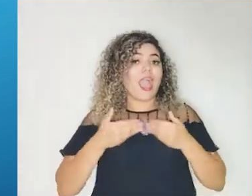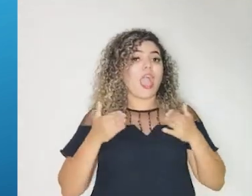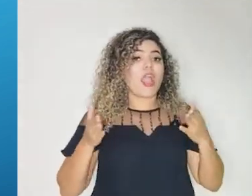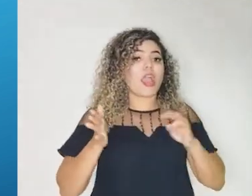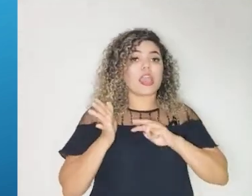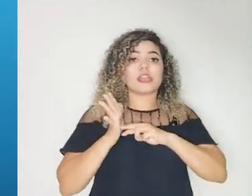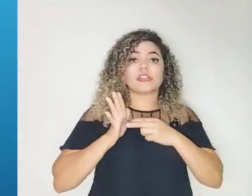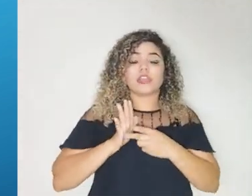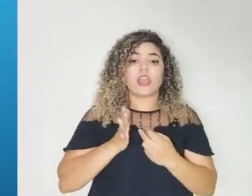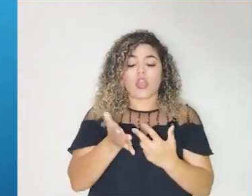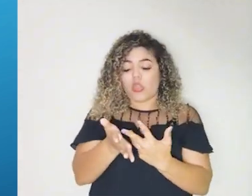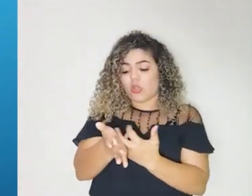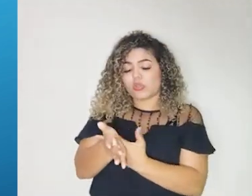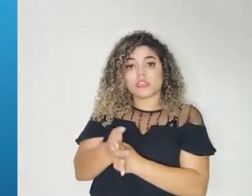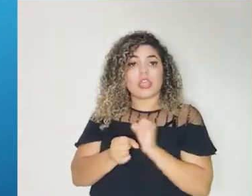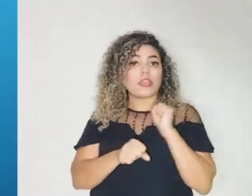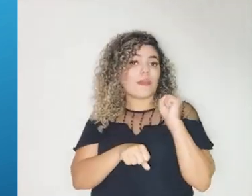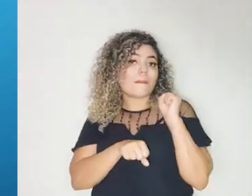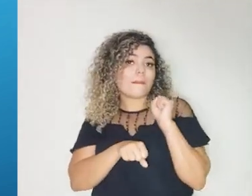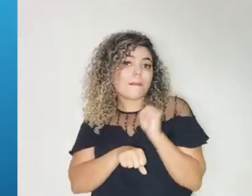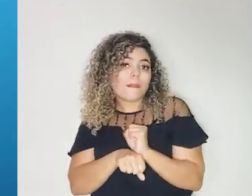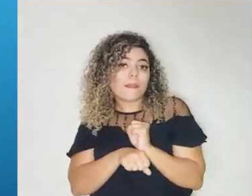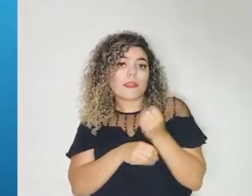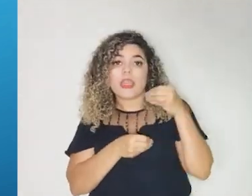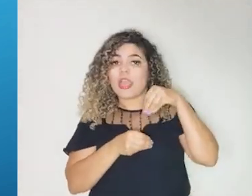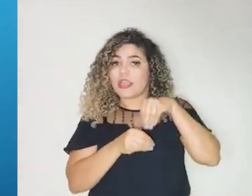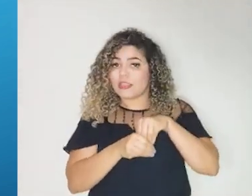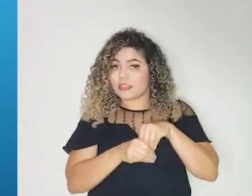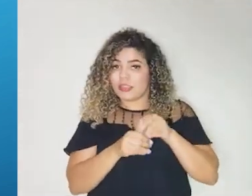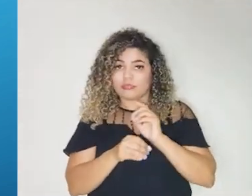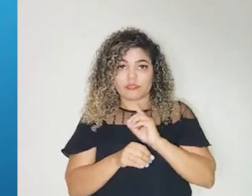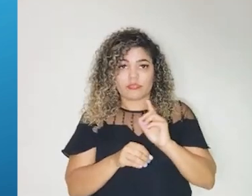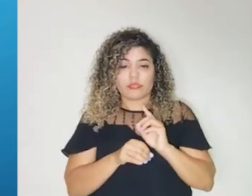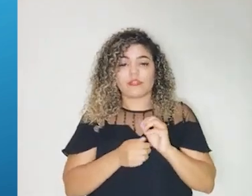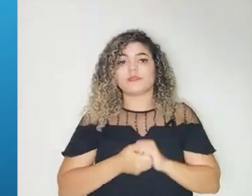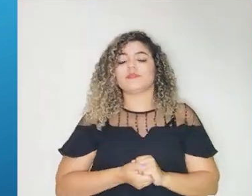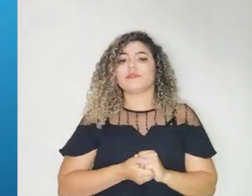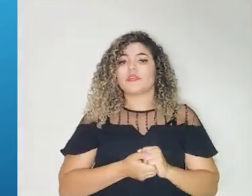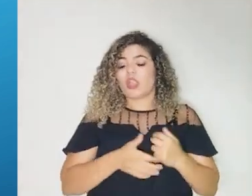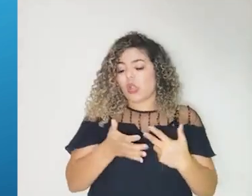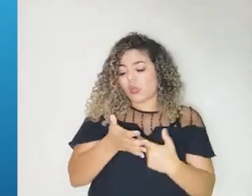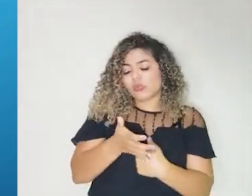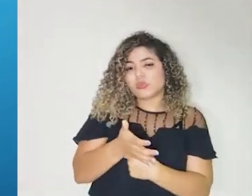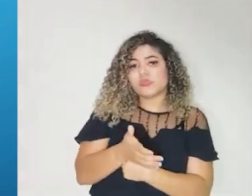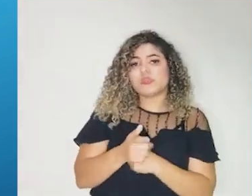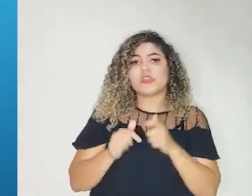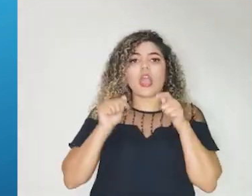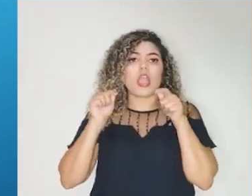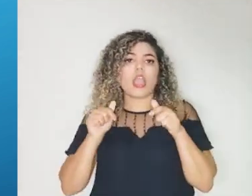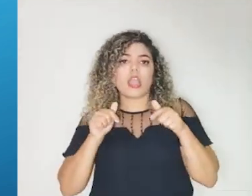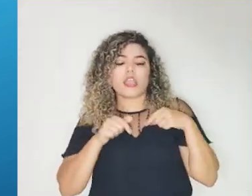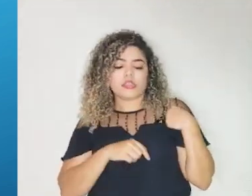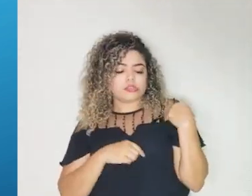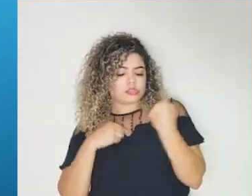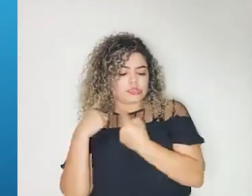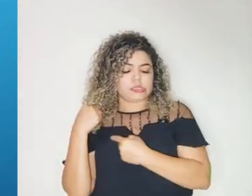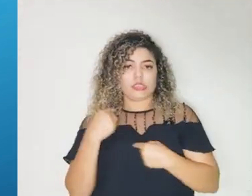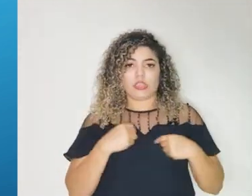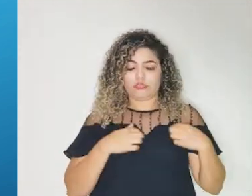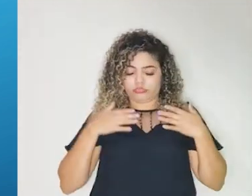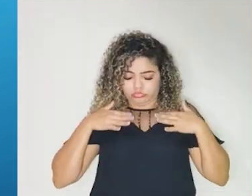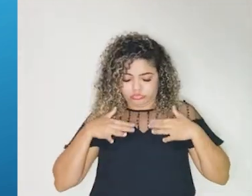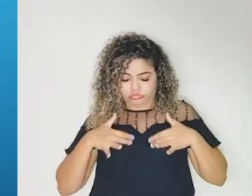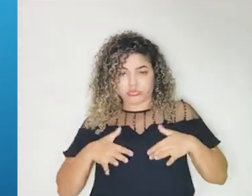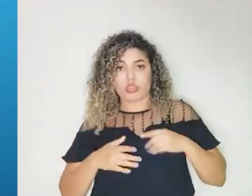seja, o sangue não corre exclusivamente dentro de vasos. O sangue é lançado em espaços que circundam os tecidos